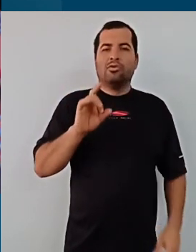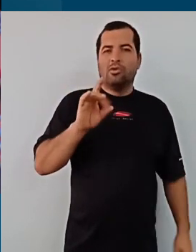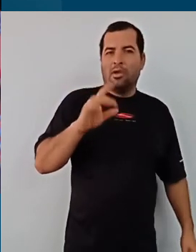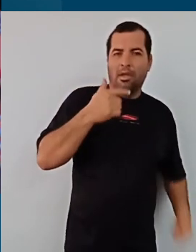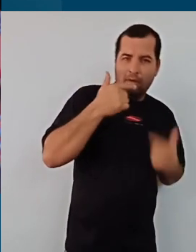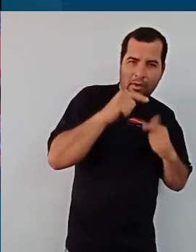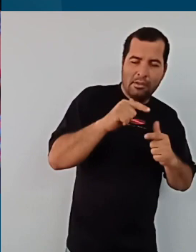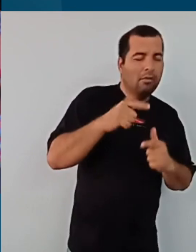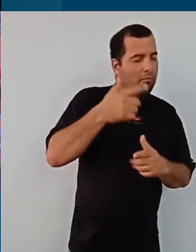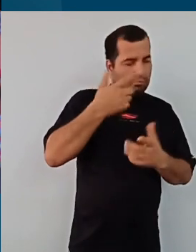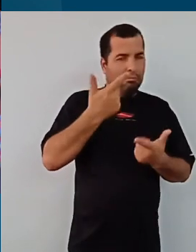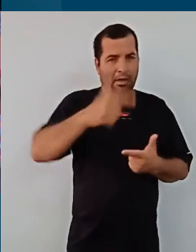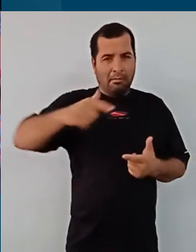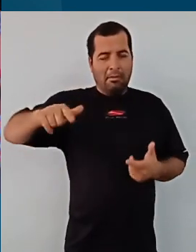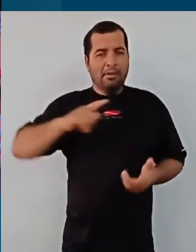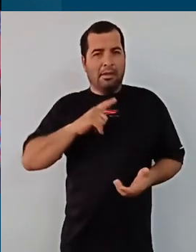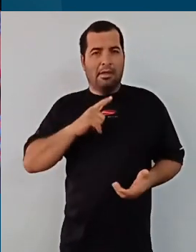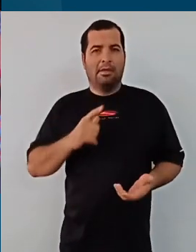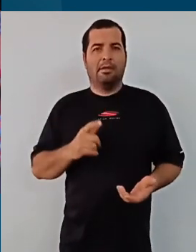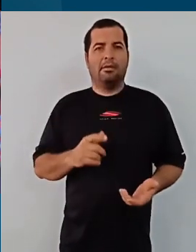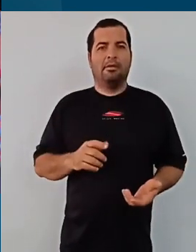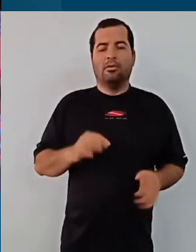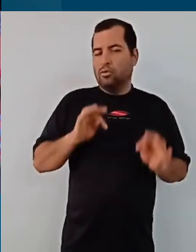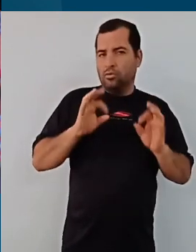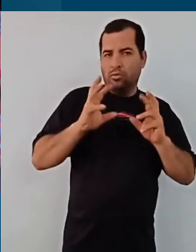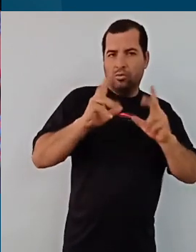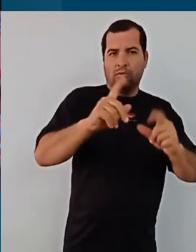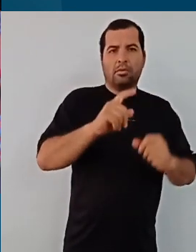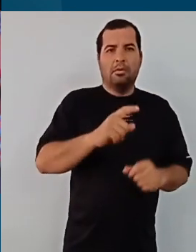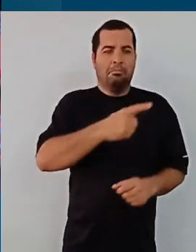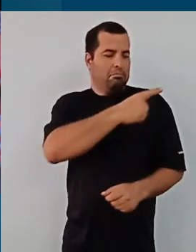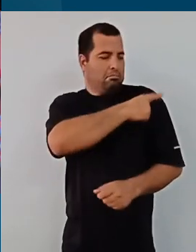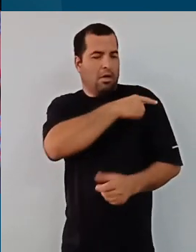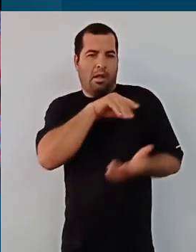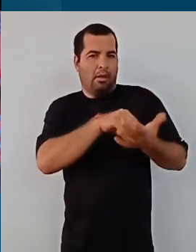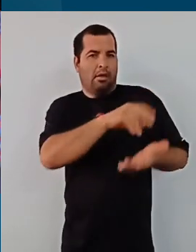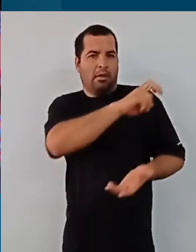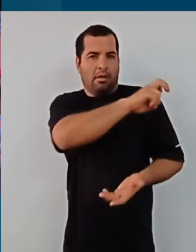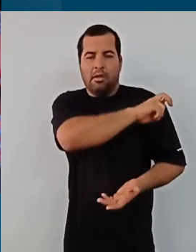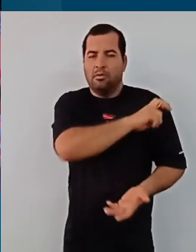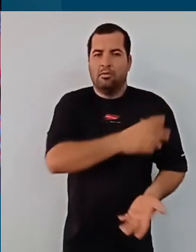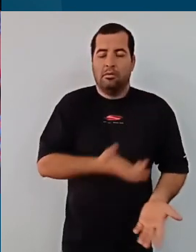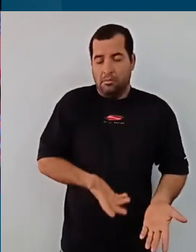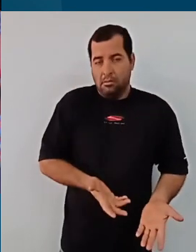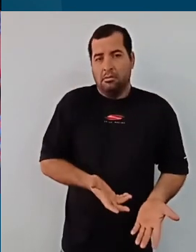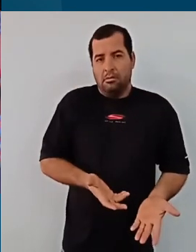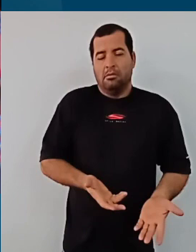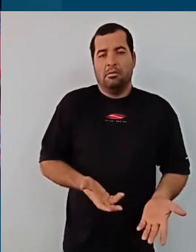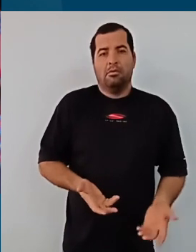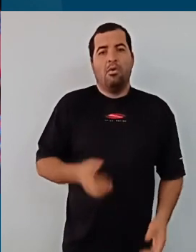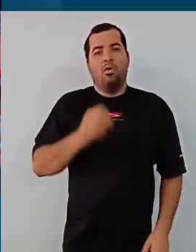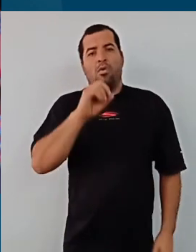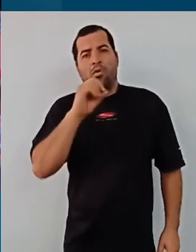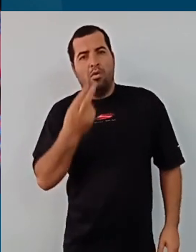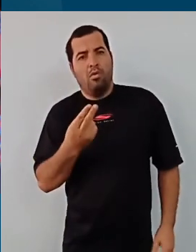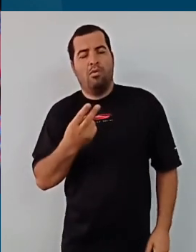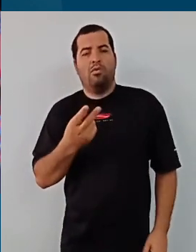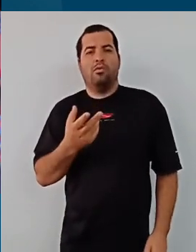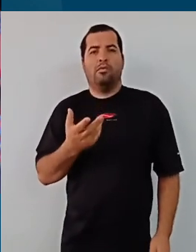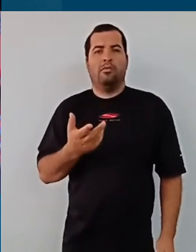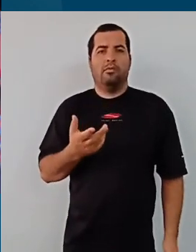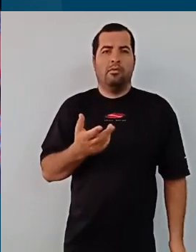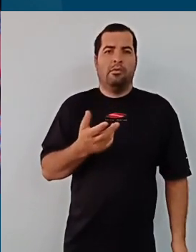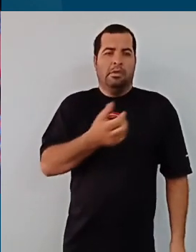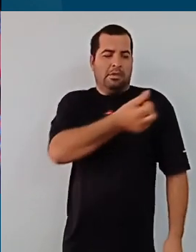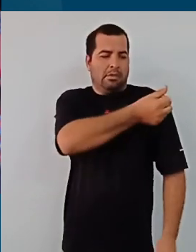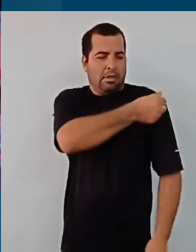segmento inteiro, né? Uma etapa inteira de escolaridade, como do 1º ao 5º ano, ou